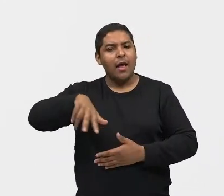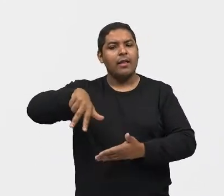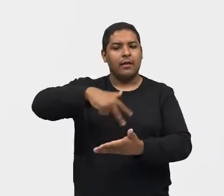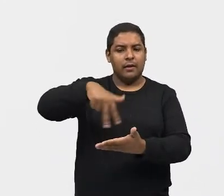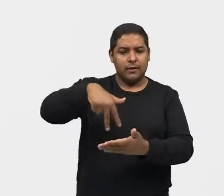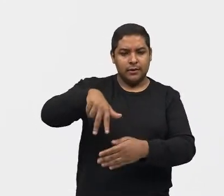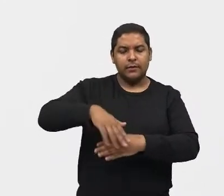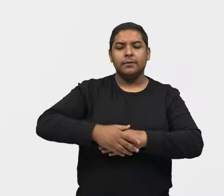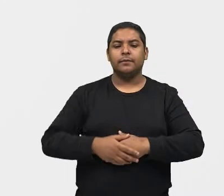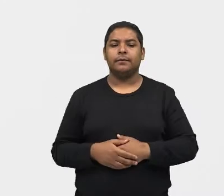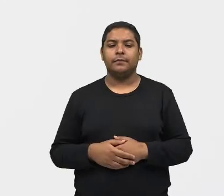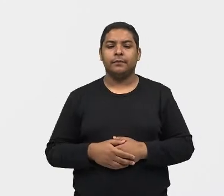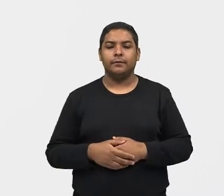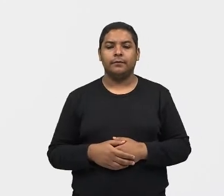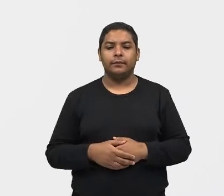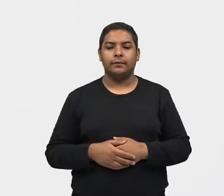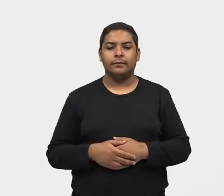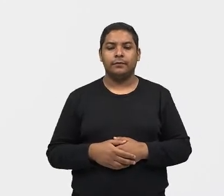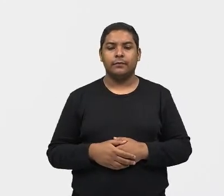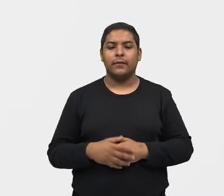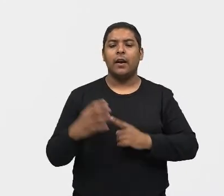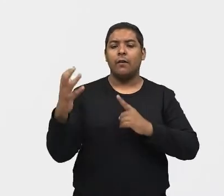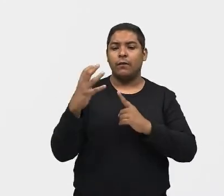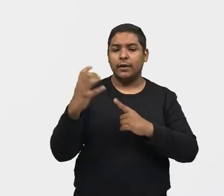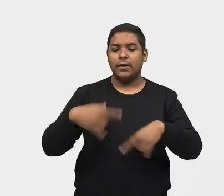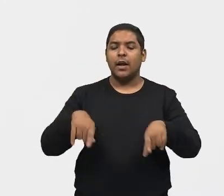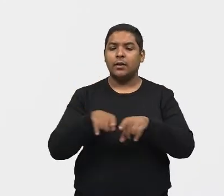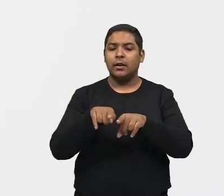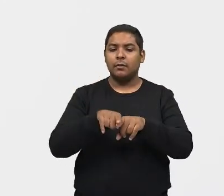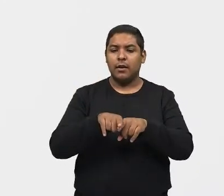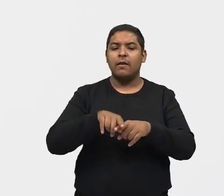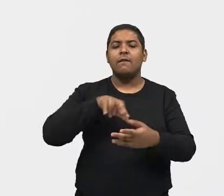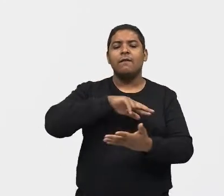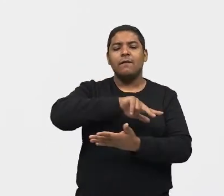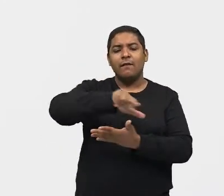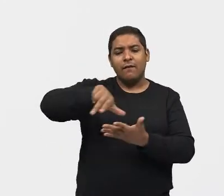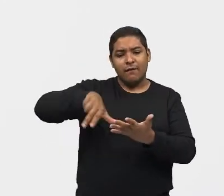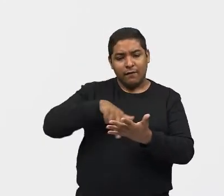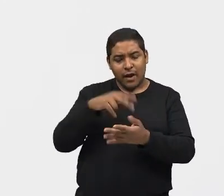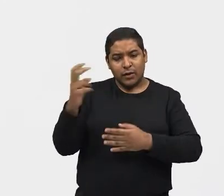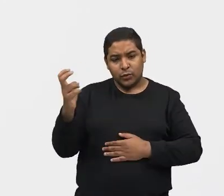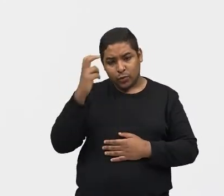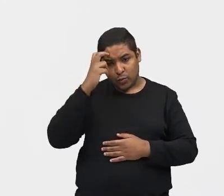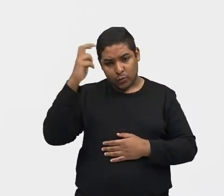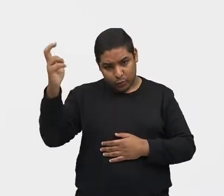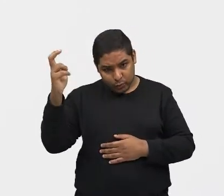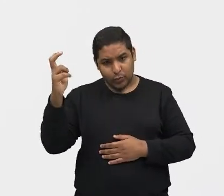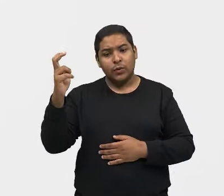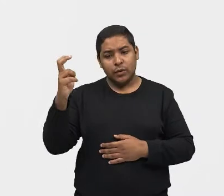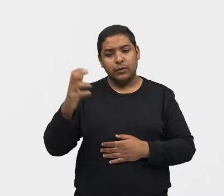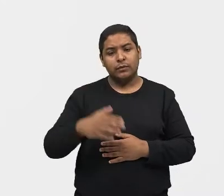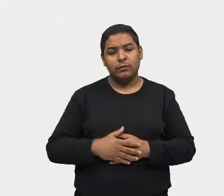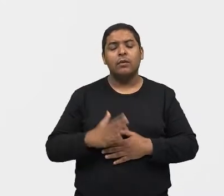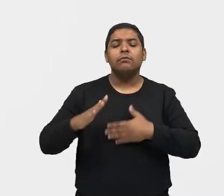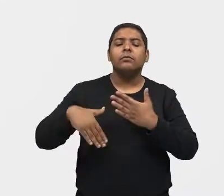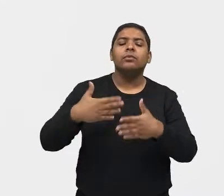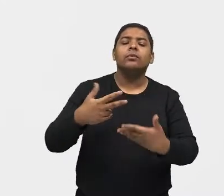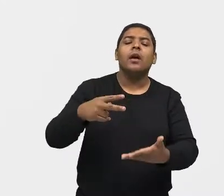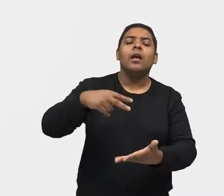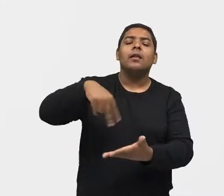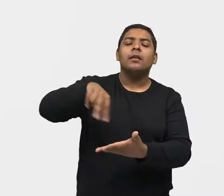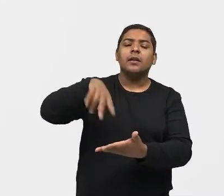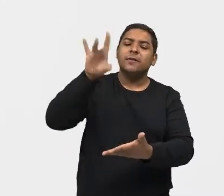O Quick Step foi inspirado e influenciado por uma variedade de culturas, tornando-se uma forma de